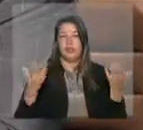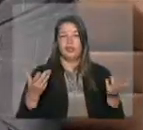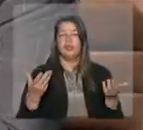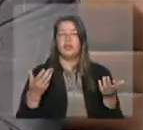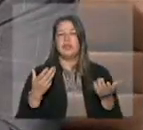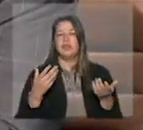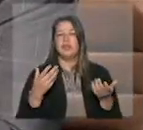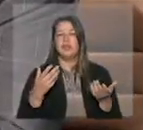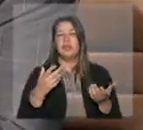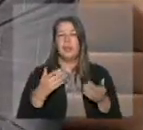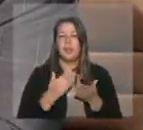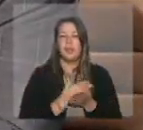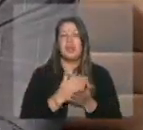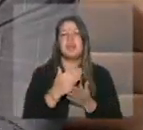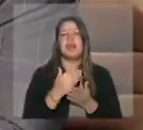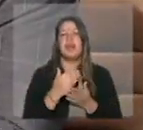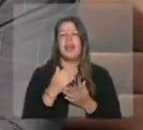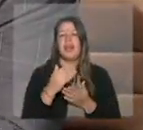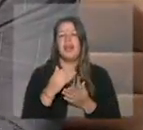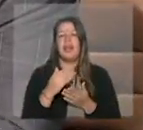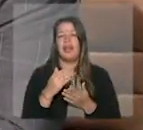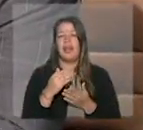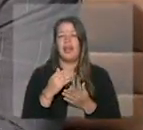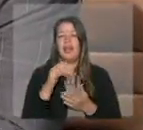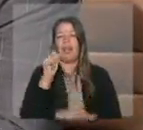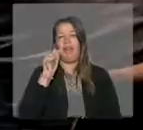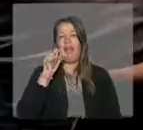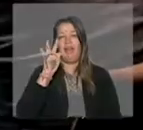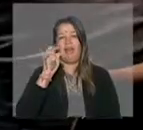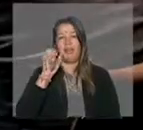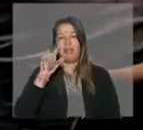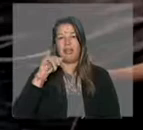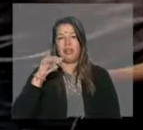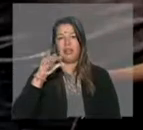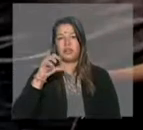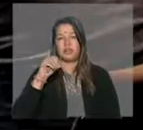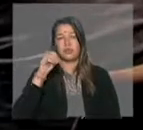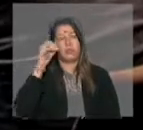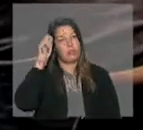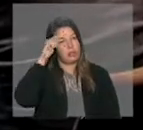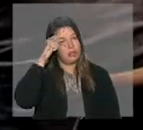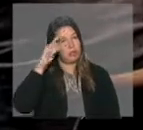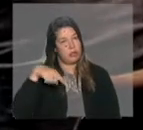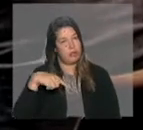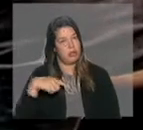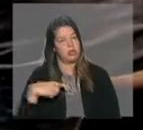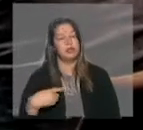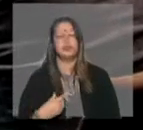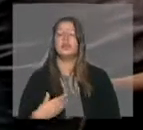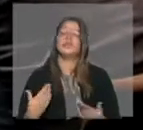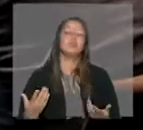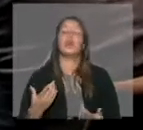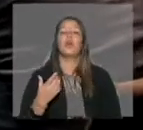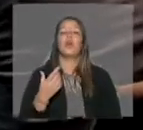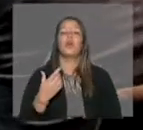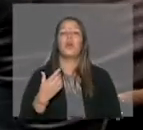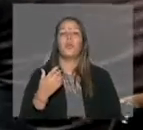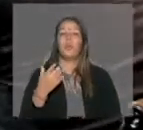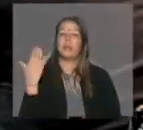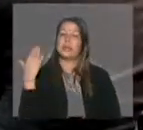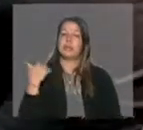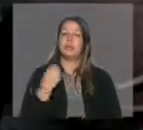motivou a criar o Atlântico Negro? Na verdade, esse sonho foi despertado na primeira saída minha do Brasil, que foi também